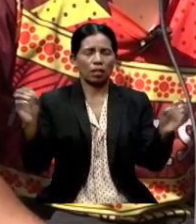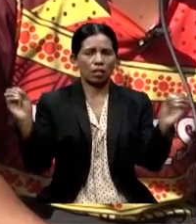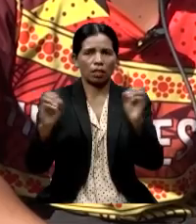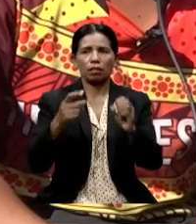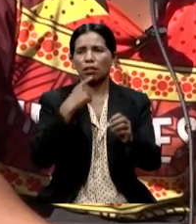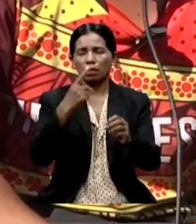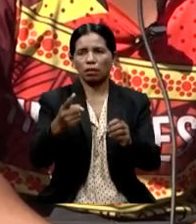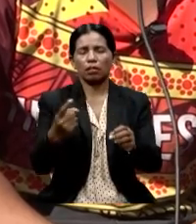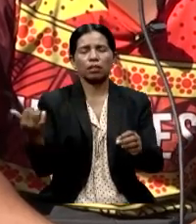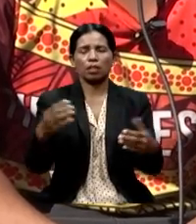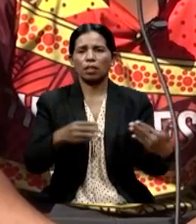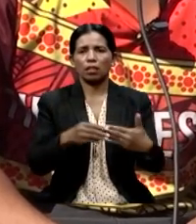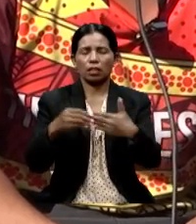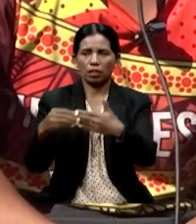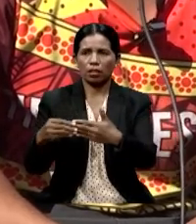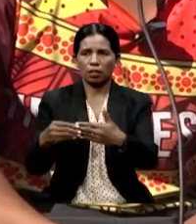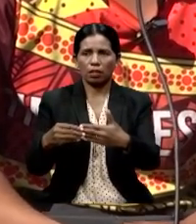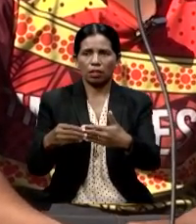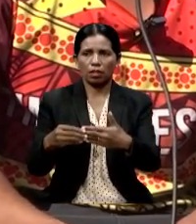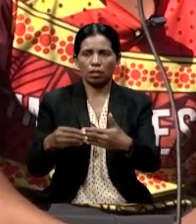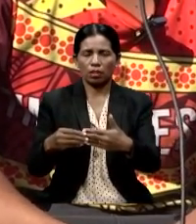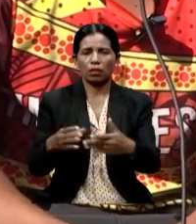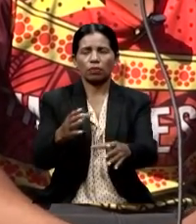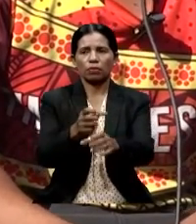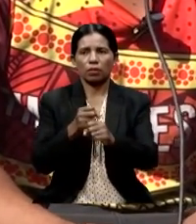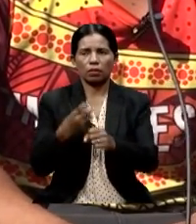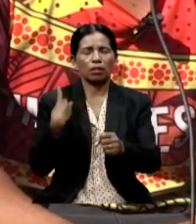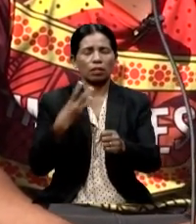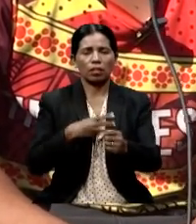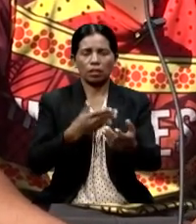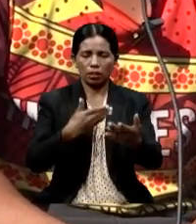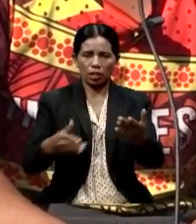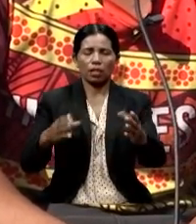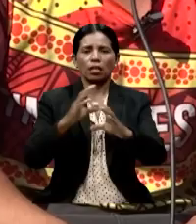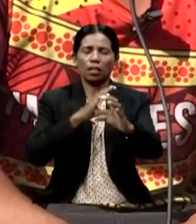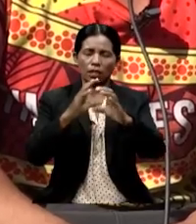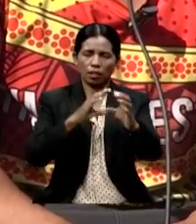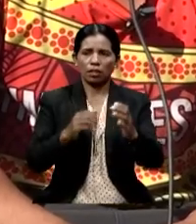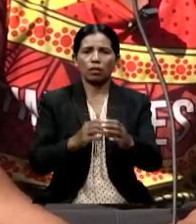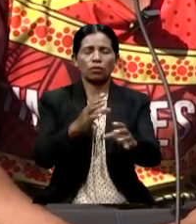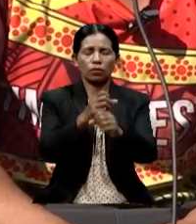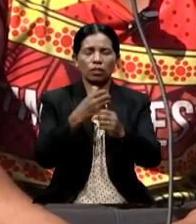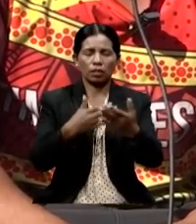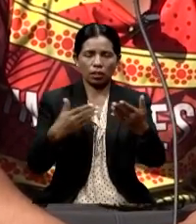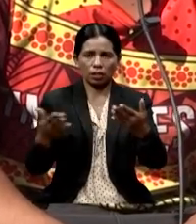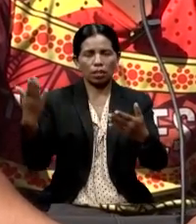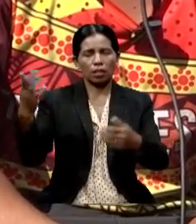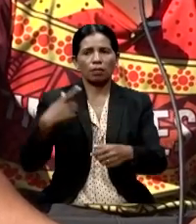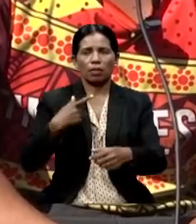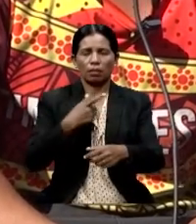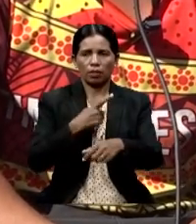ita kata sira ukun sira atu vote ita nia patrimonio estado. Vote tenia sasan siria parlamento